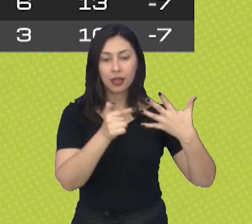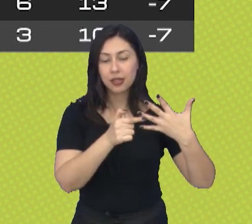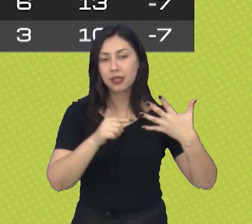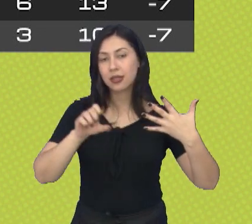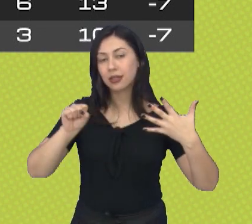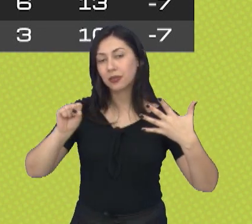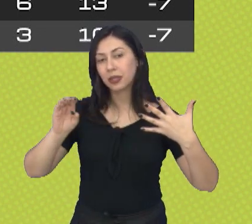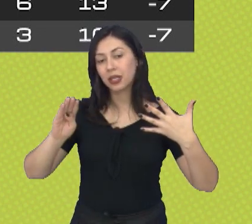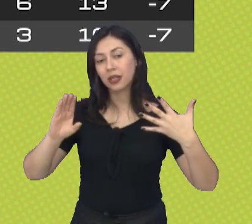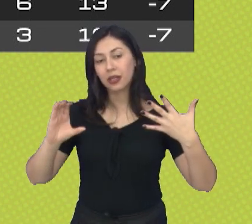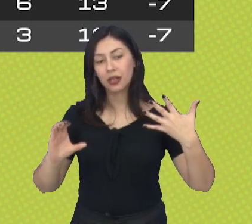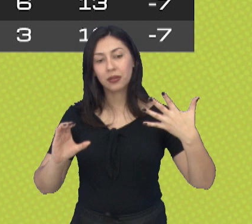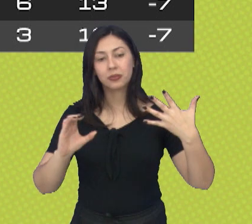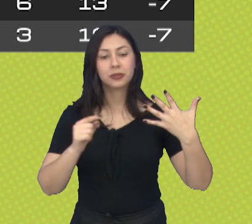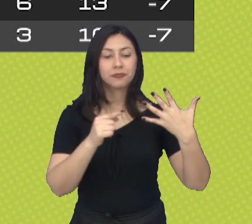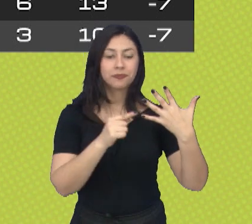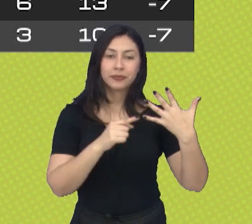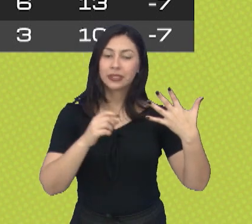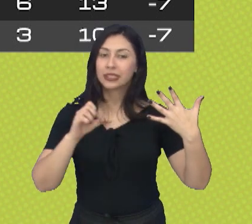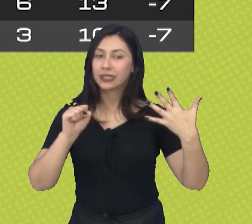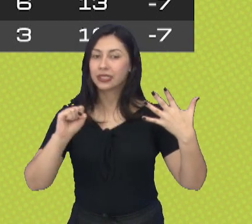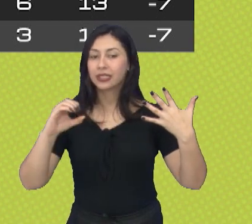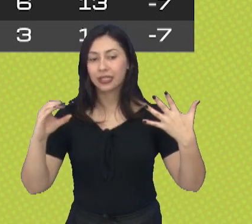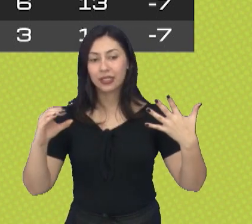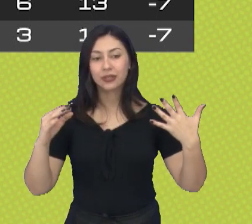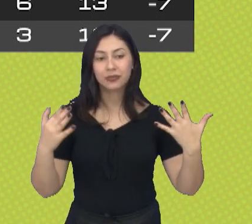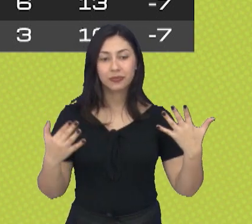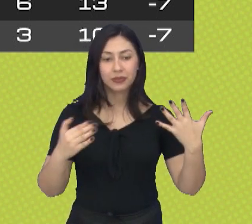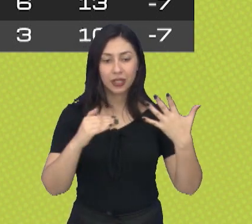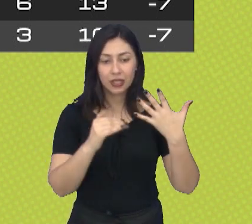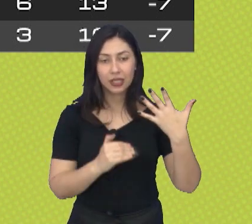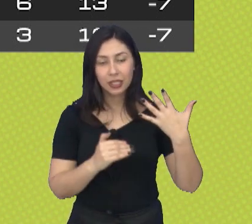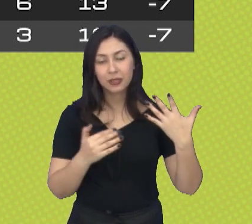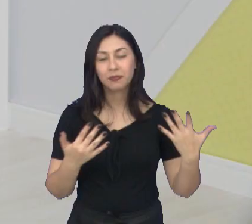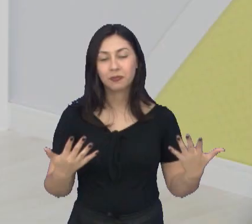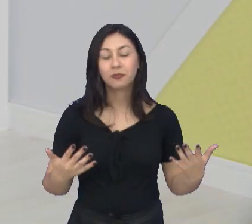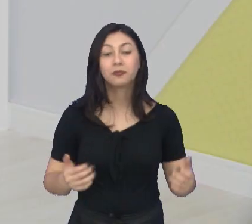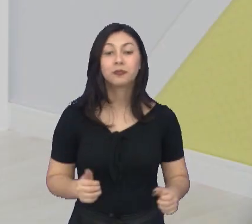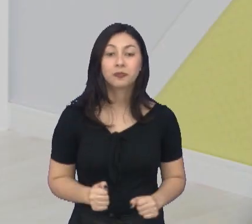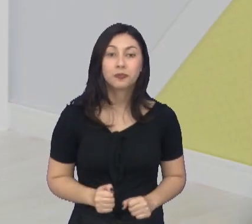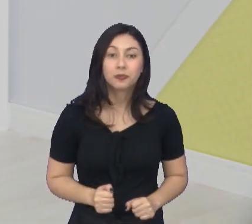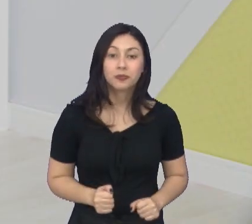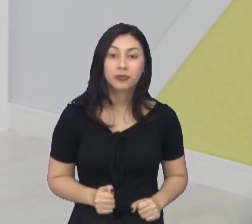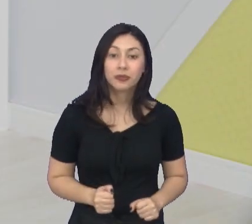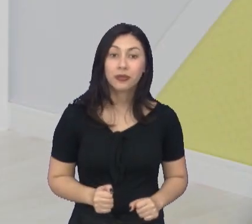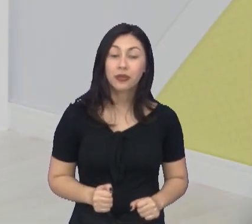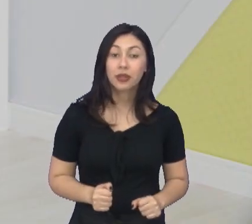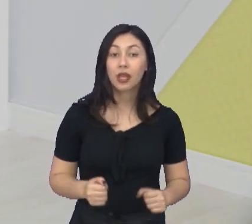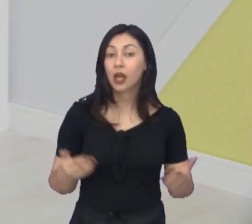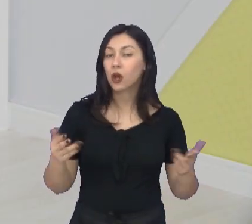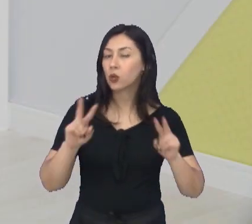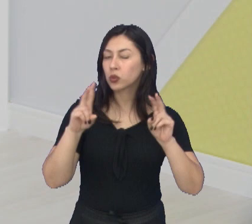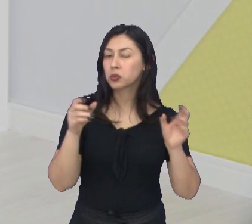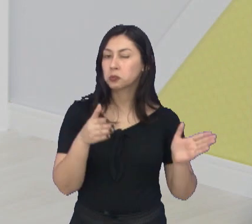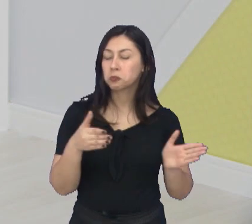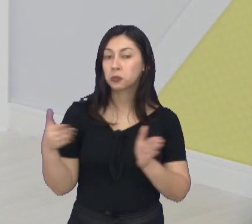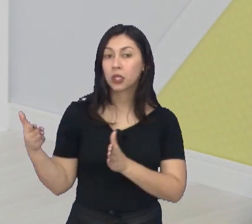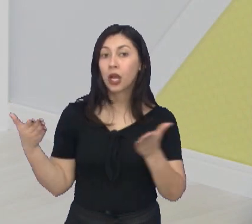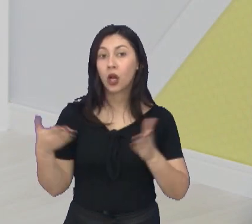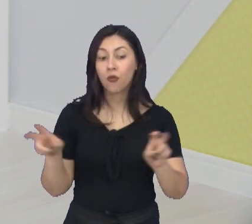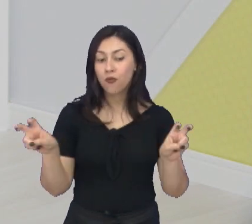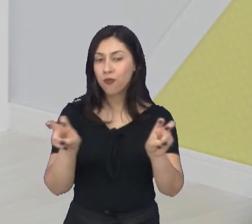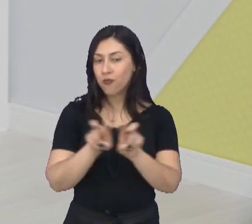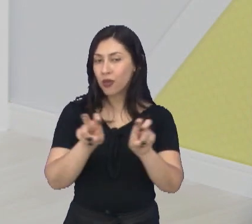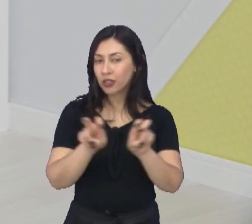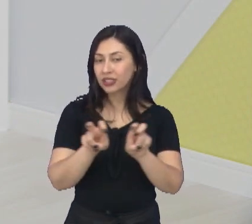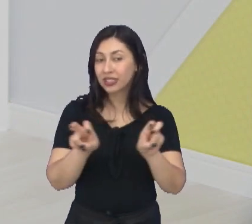não tem chance mais nada na competição, Santo André, São Bernardo e o São Caetano, tá certo? Brunão, mudando de assunto, falando agora de futsal,